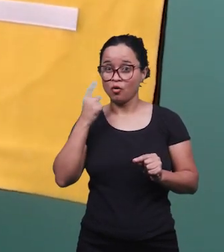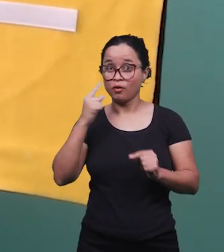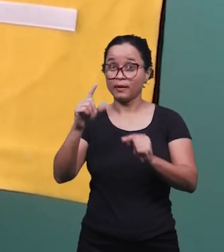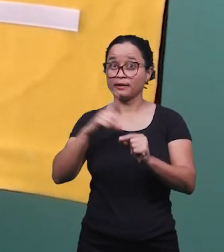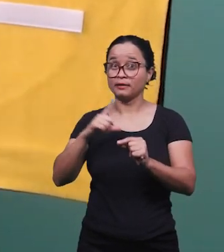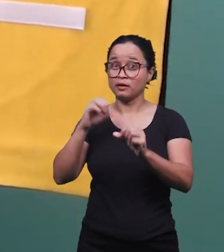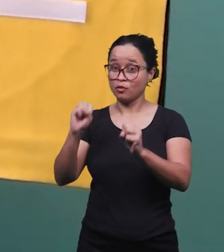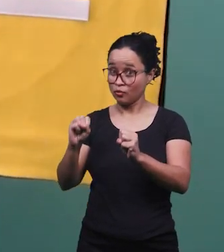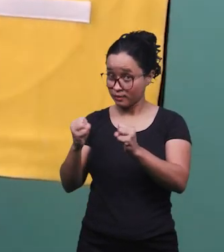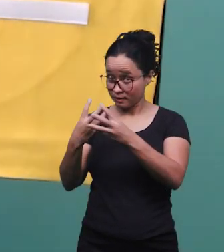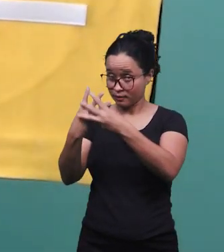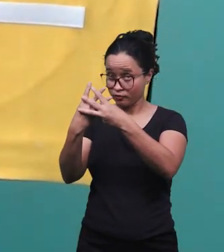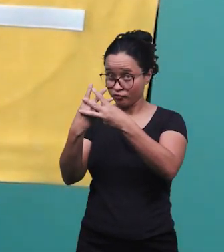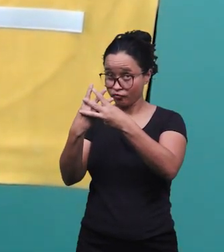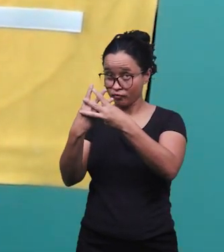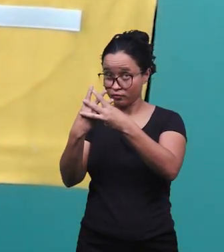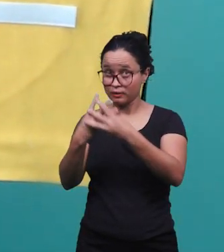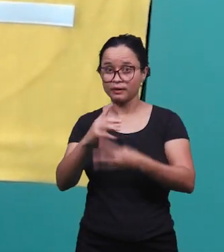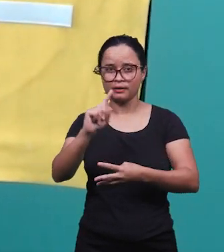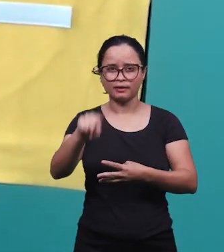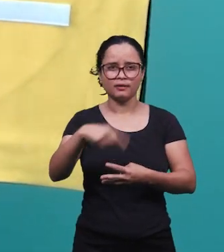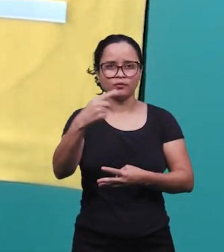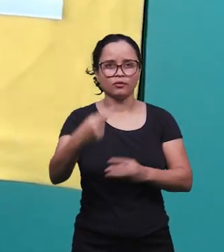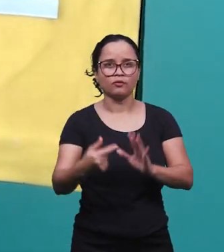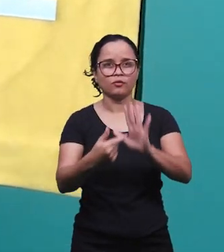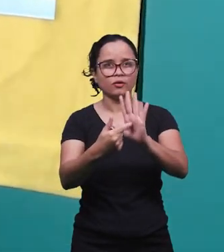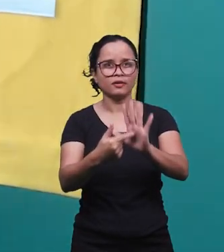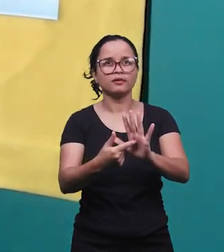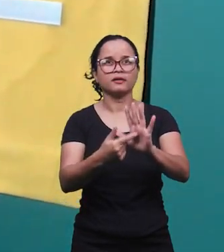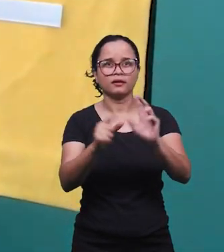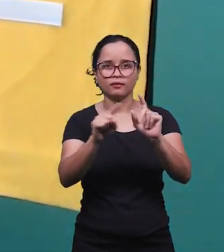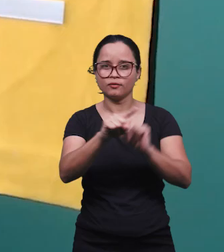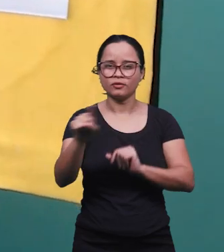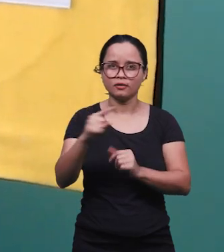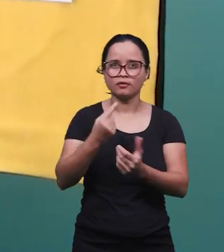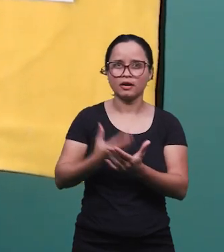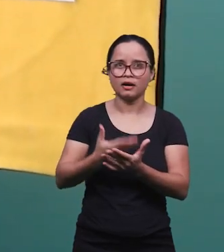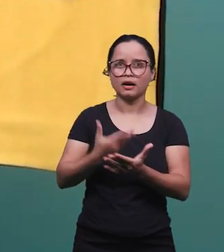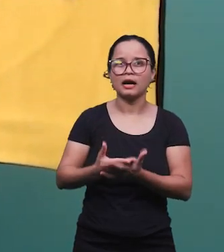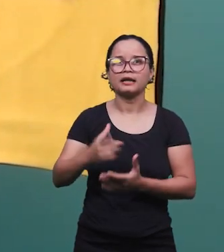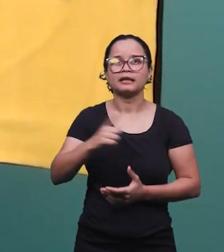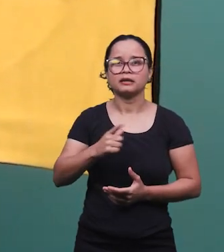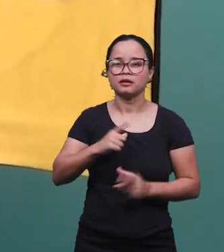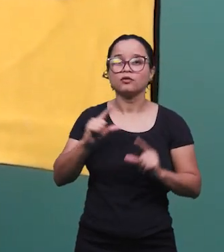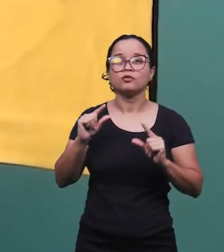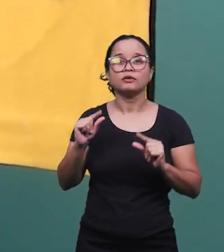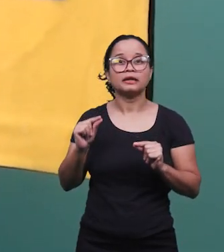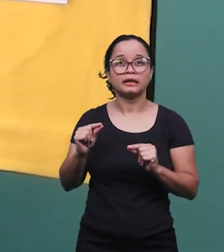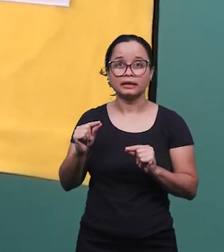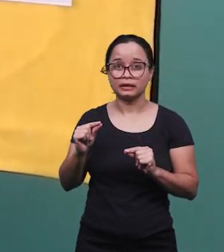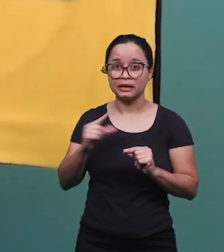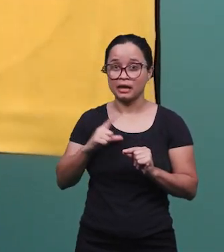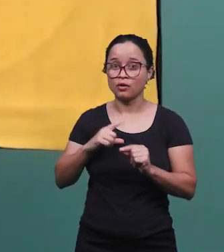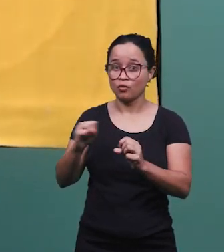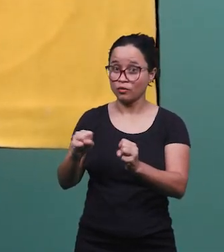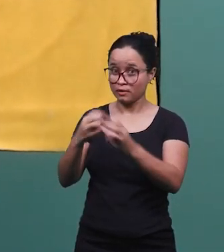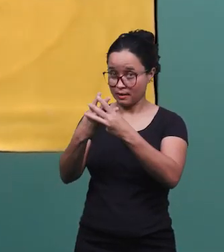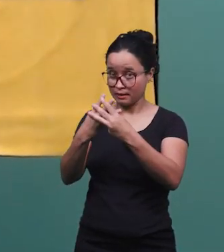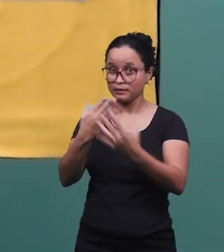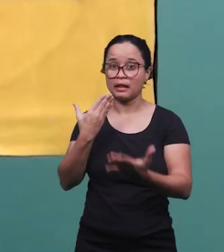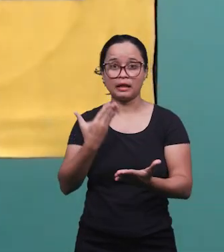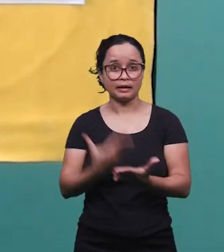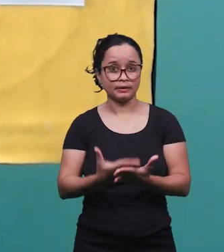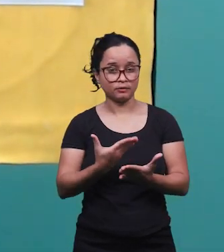os slides, Daqui a pouco eu mostro um trechinho da aula para as irmãs. Ele vai compor os slides